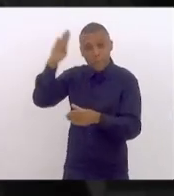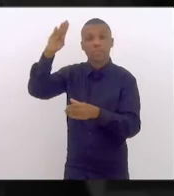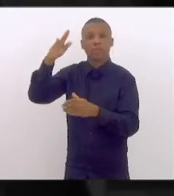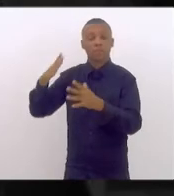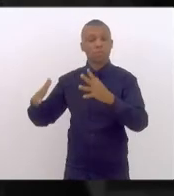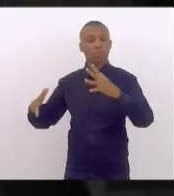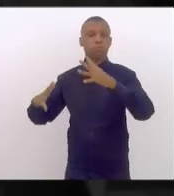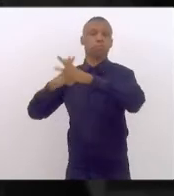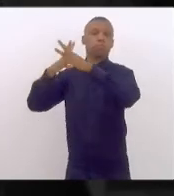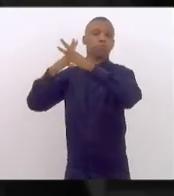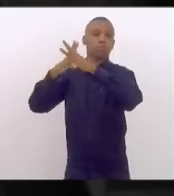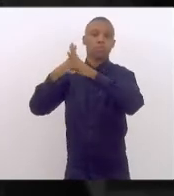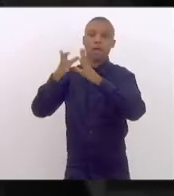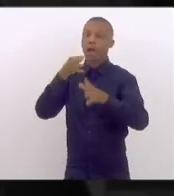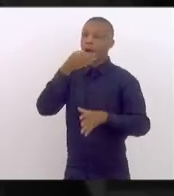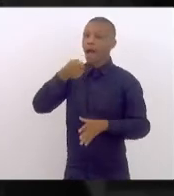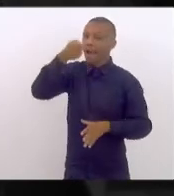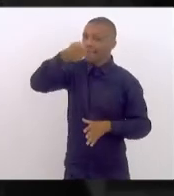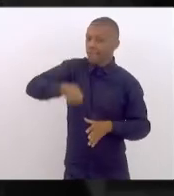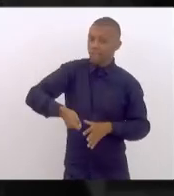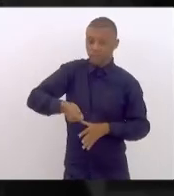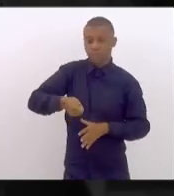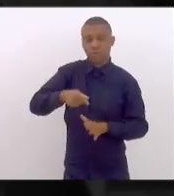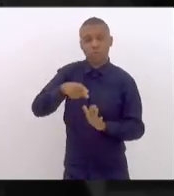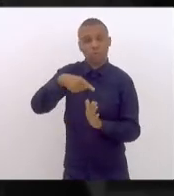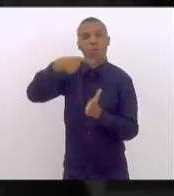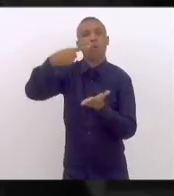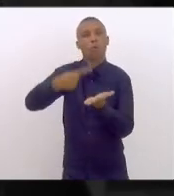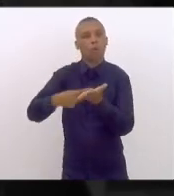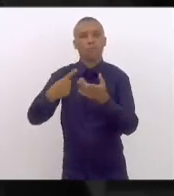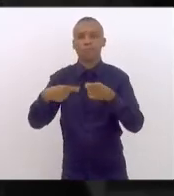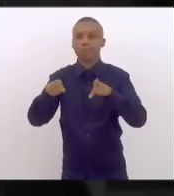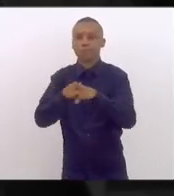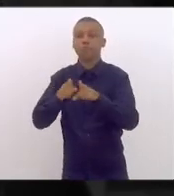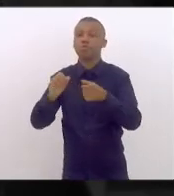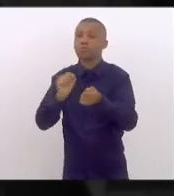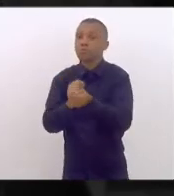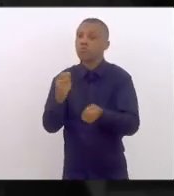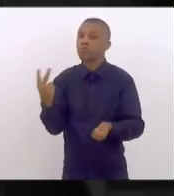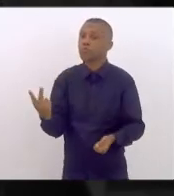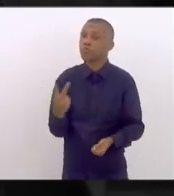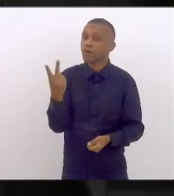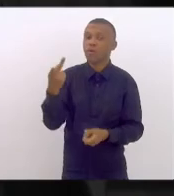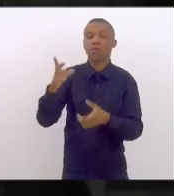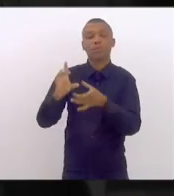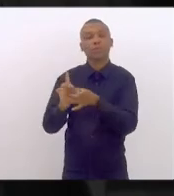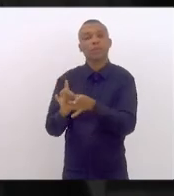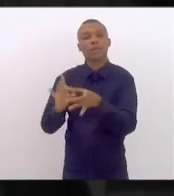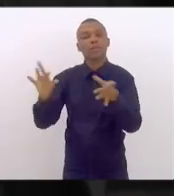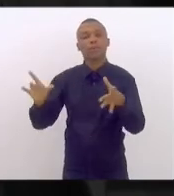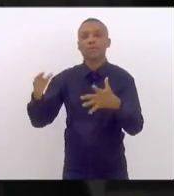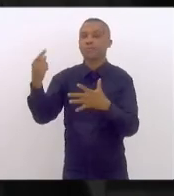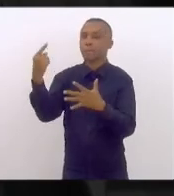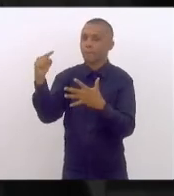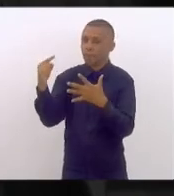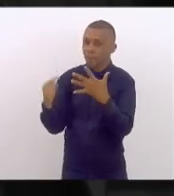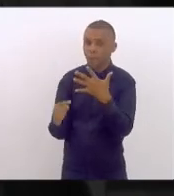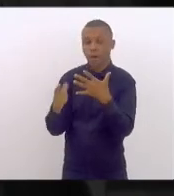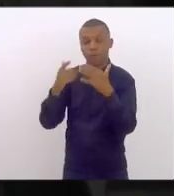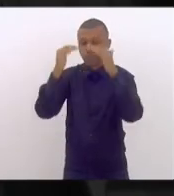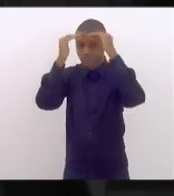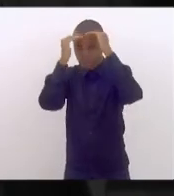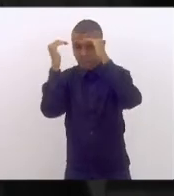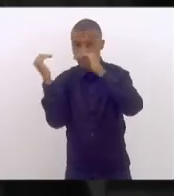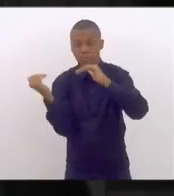afirma o seu compromisso com os valores da Democracia vale dizer com respeito às